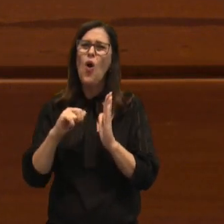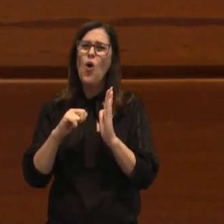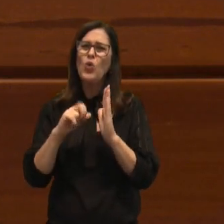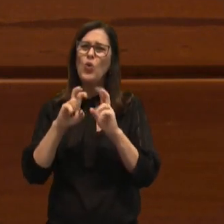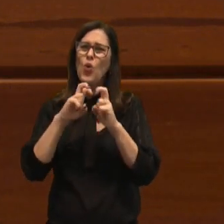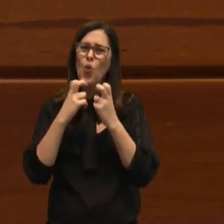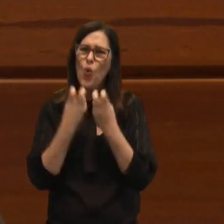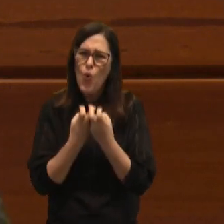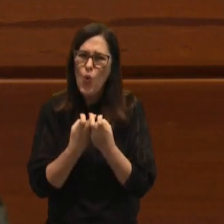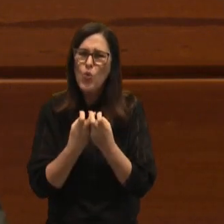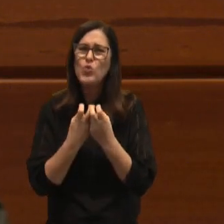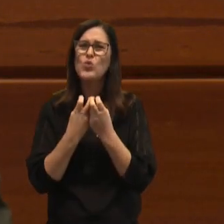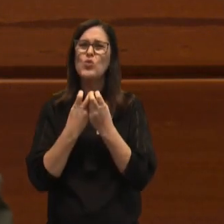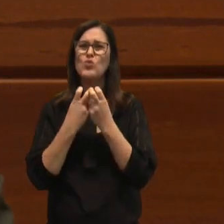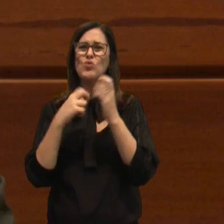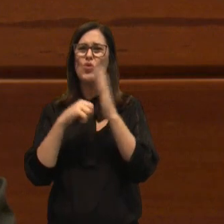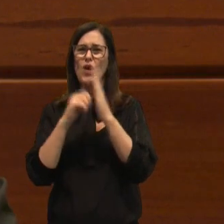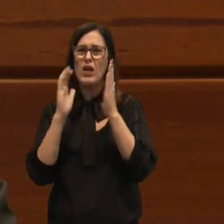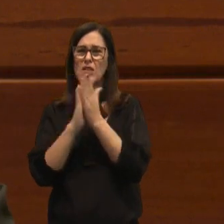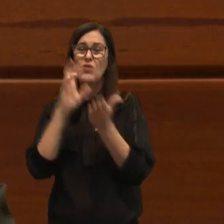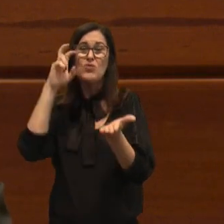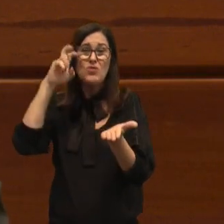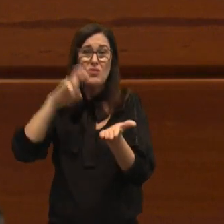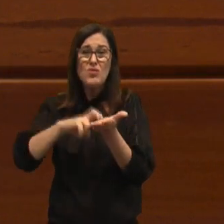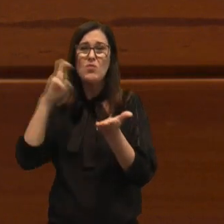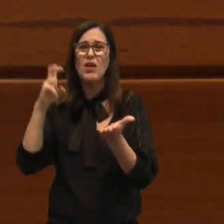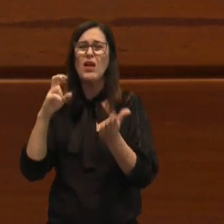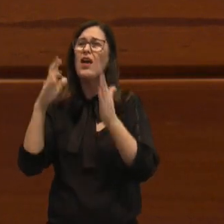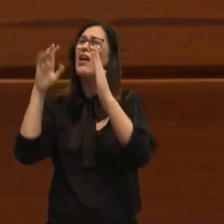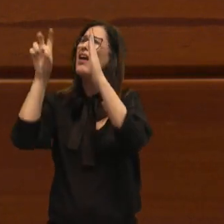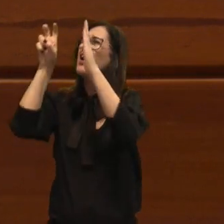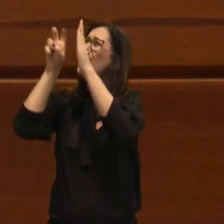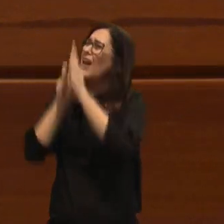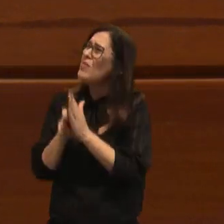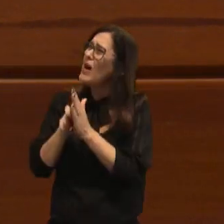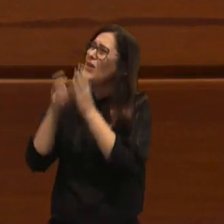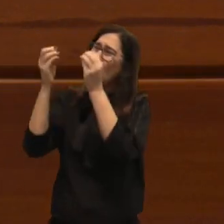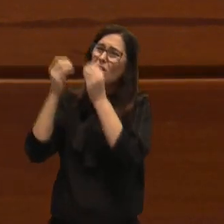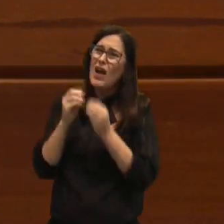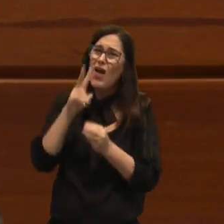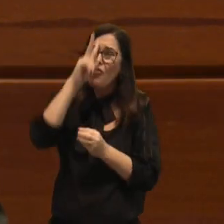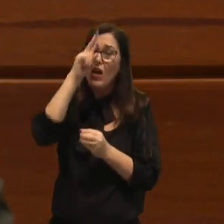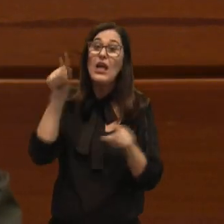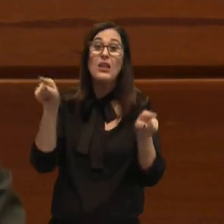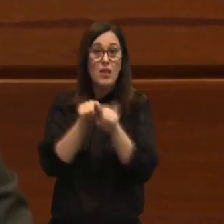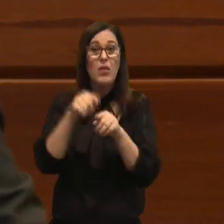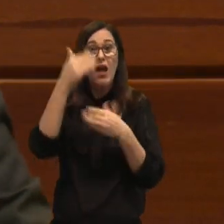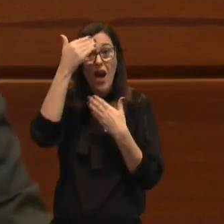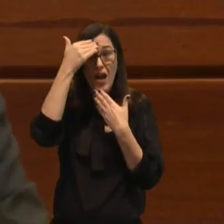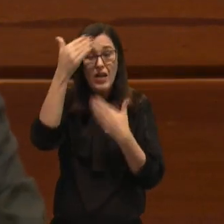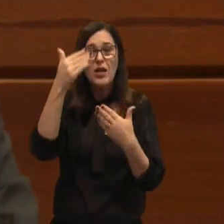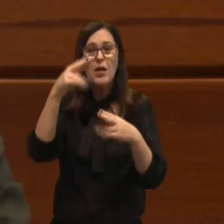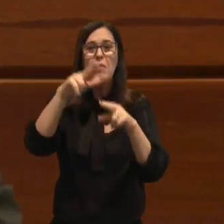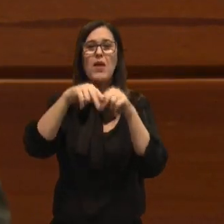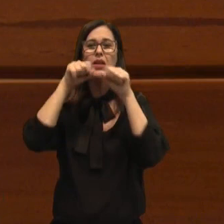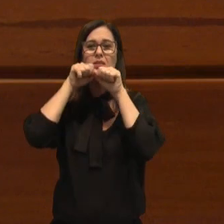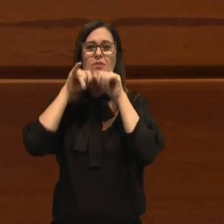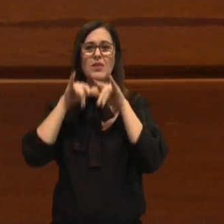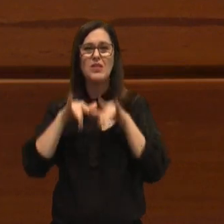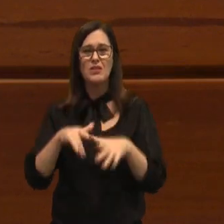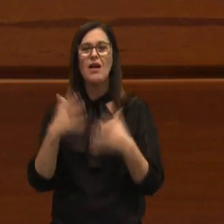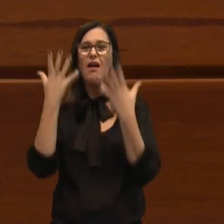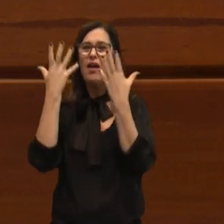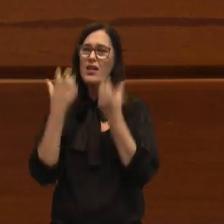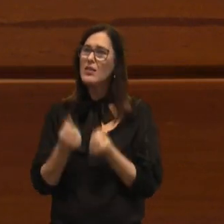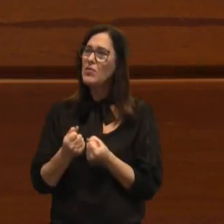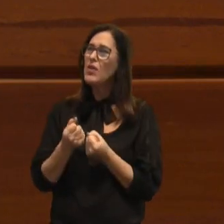oração matutina e temos clamado ao Senhor por força, mas também agradecido pelas bênçãos que nós temos